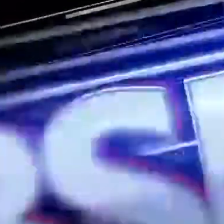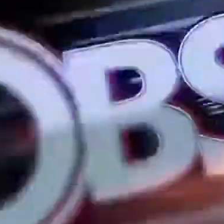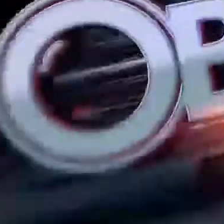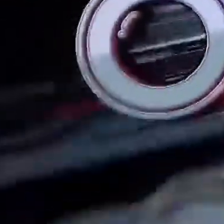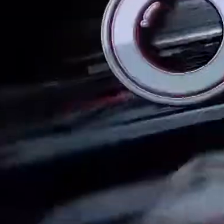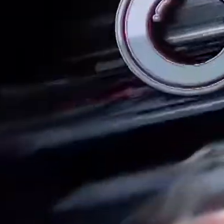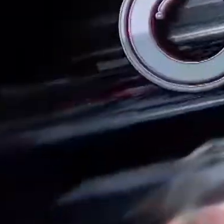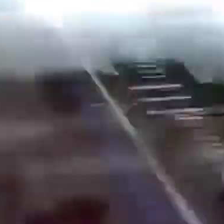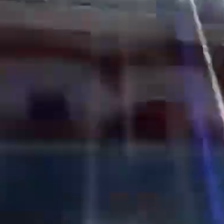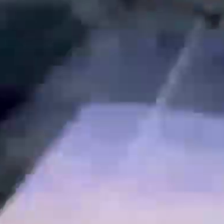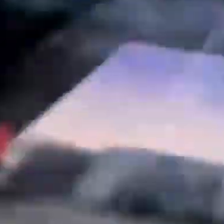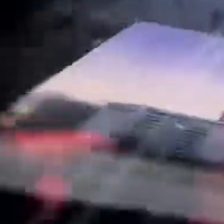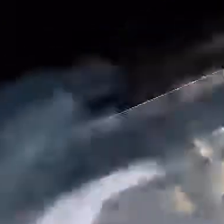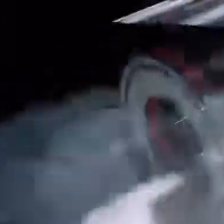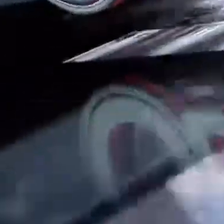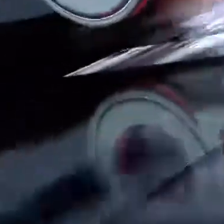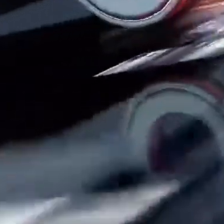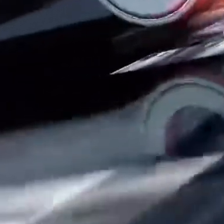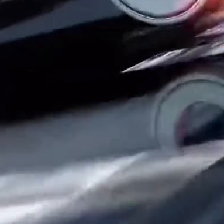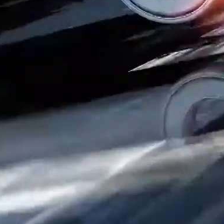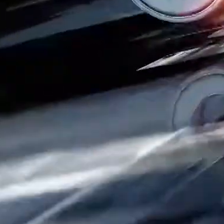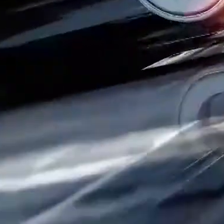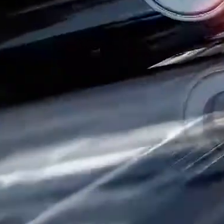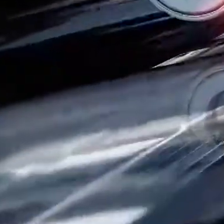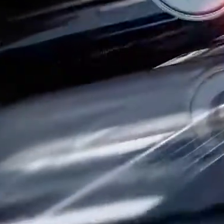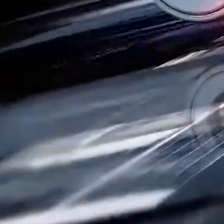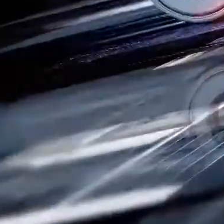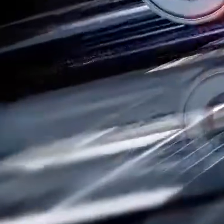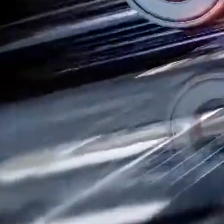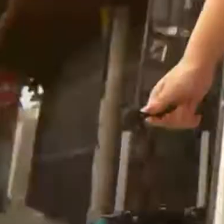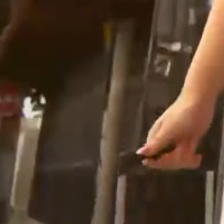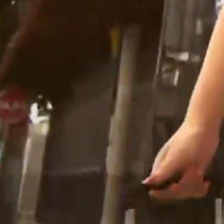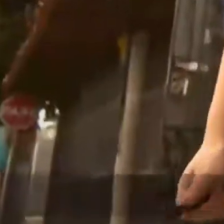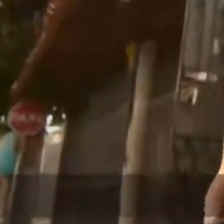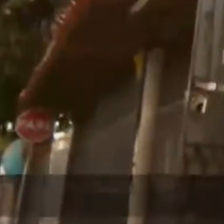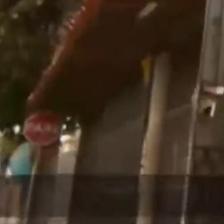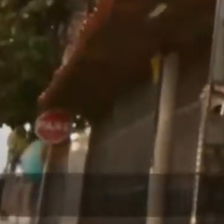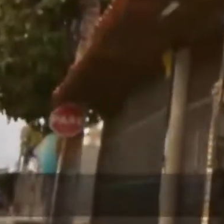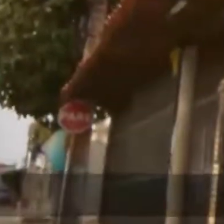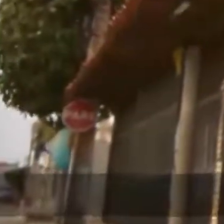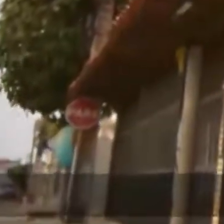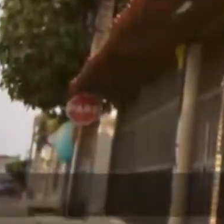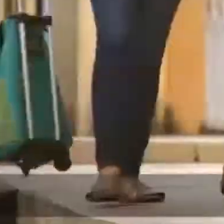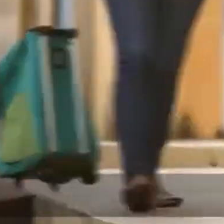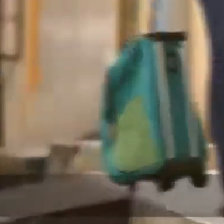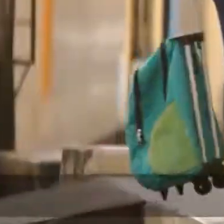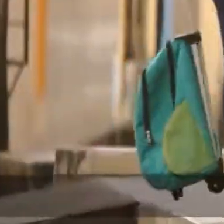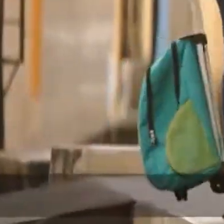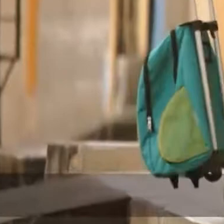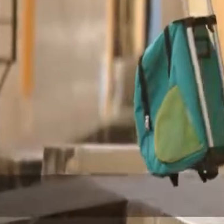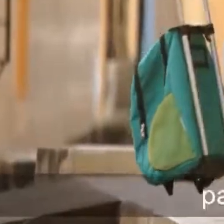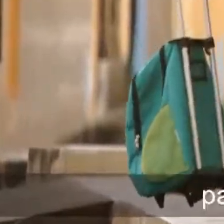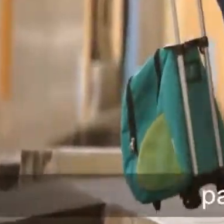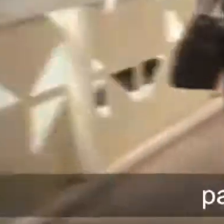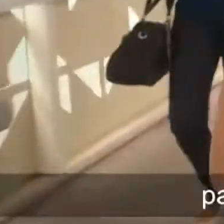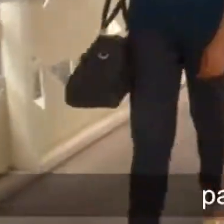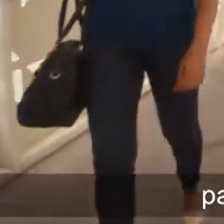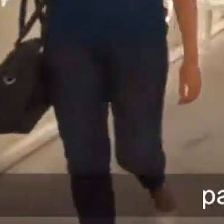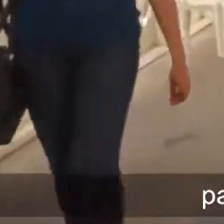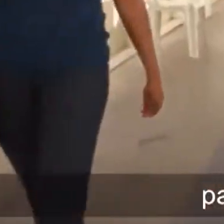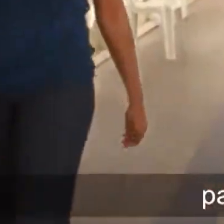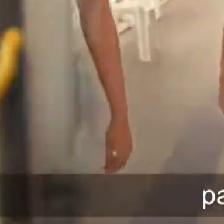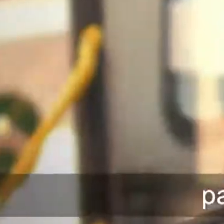ditadura. Você pode até dizer que em alguns casos a ditadura foi generosa, tudo bem, entre aspas, mas que houve